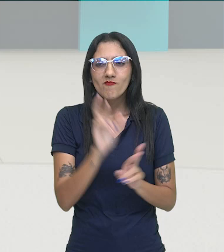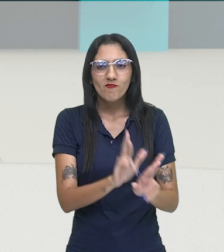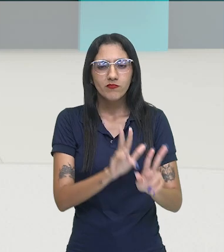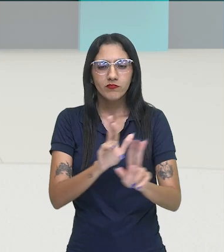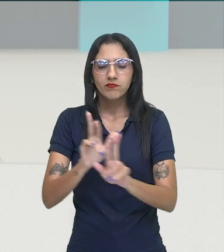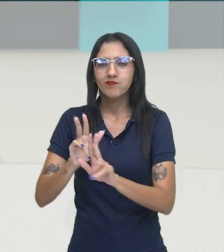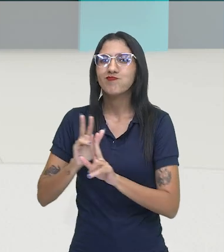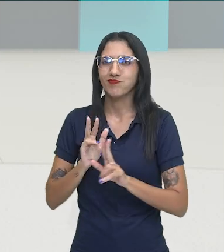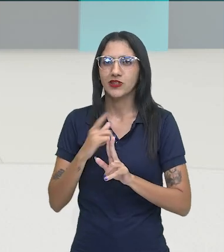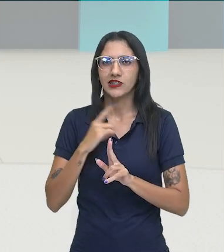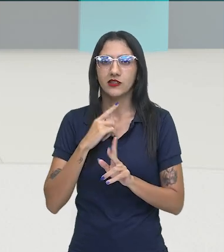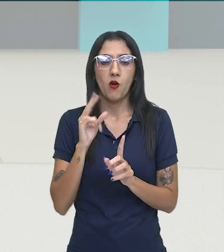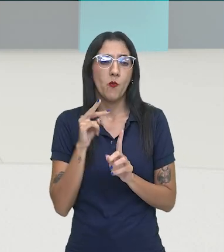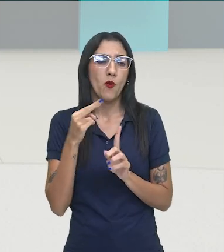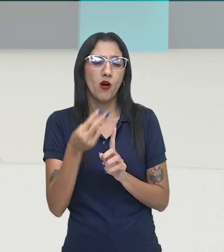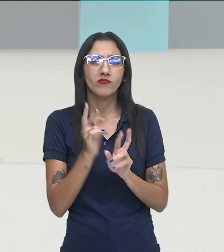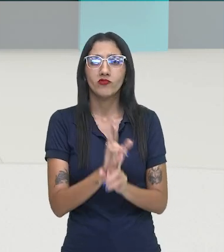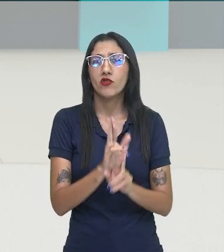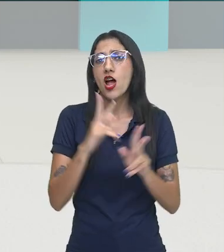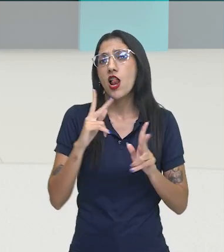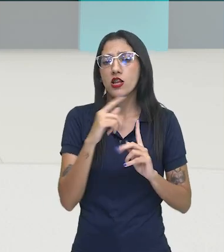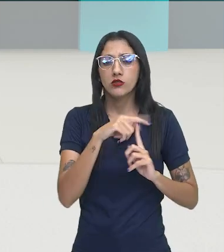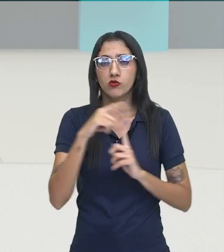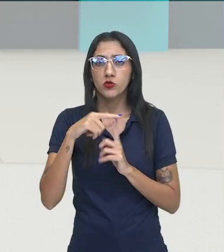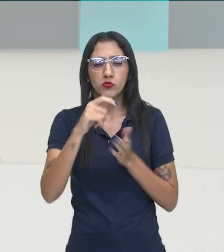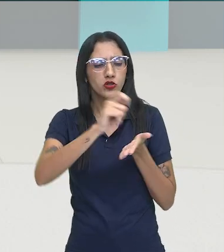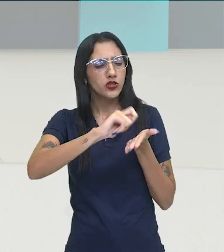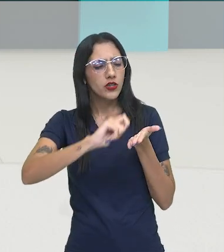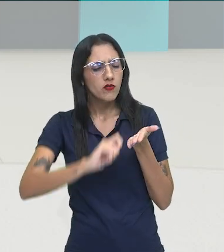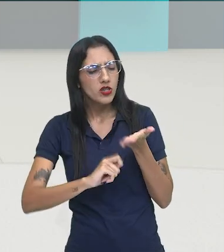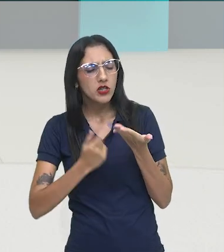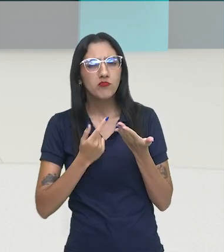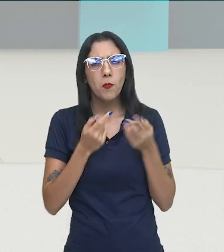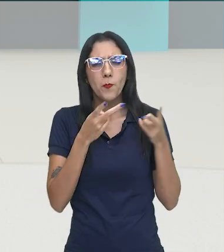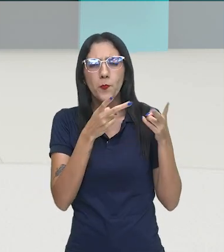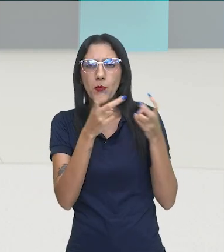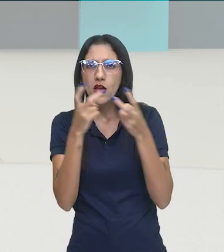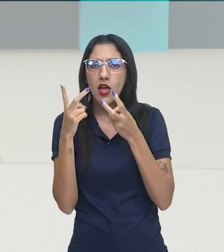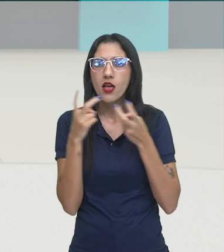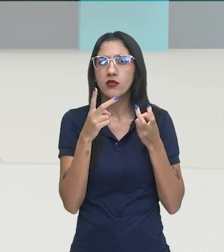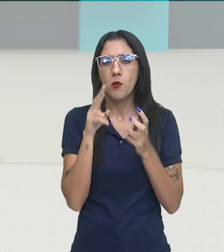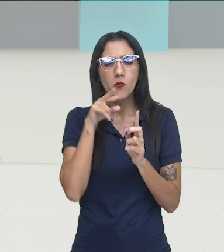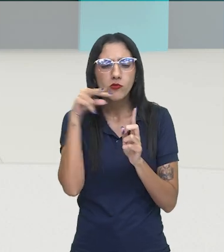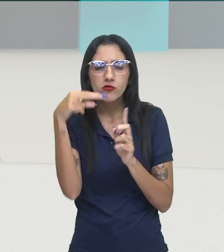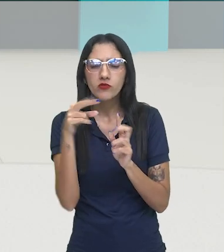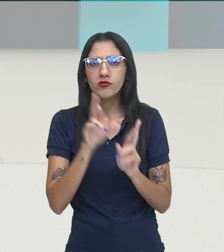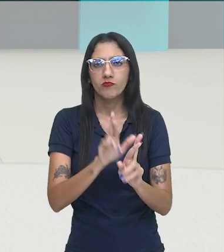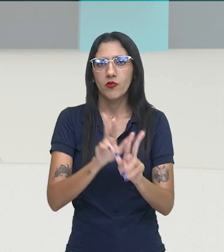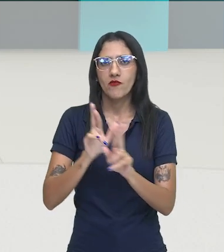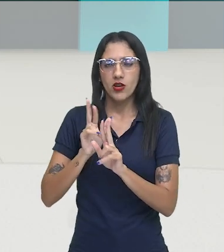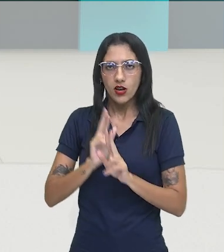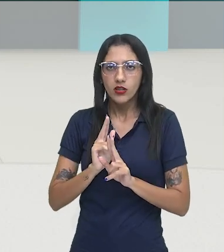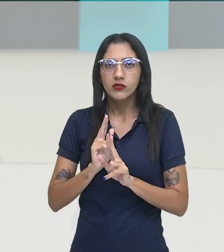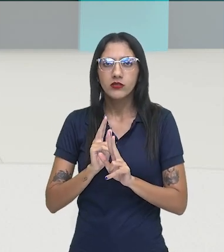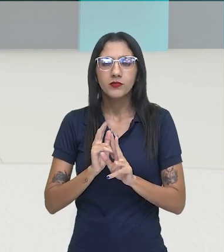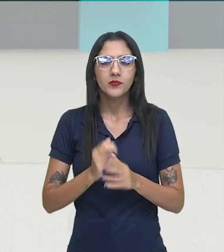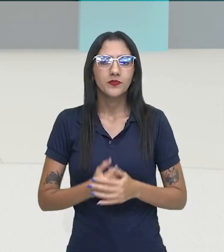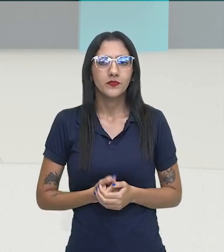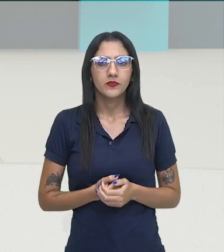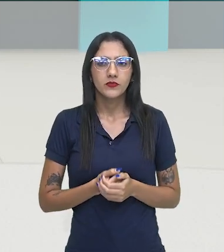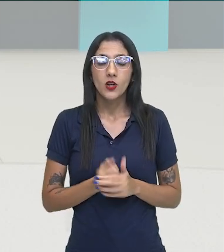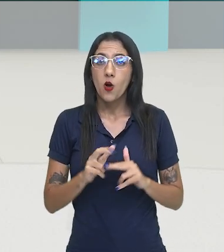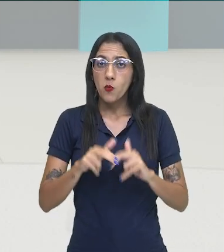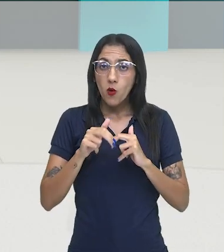Cada um tem seu modo de escrever, seu modo de interpretar a realidade. Por isso que, olha,